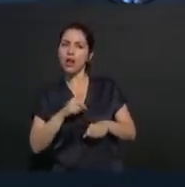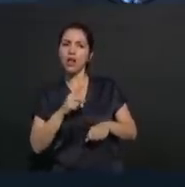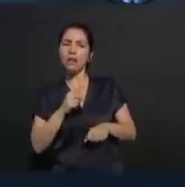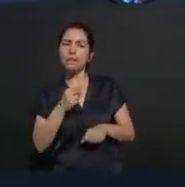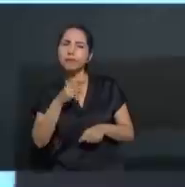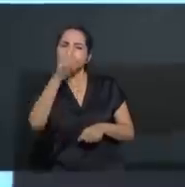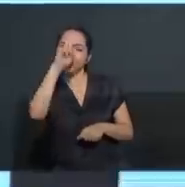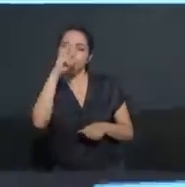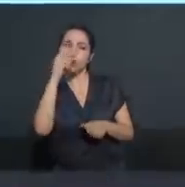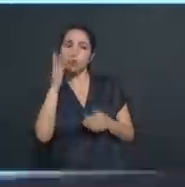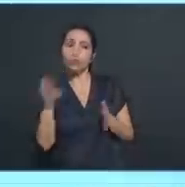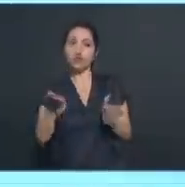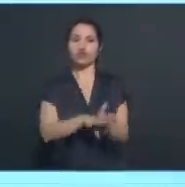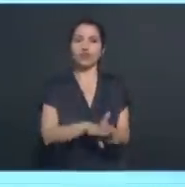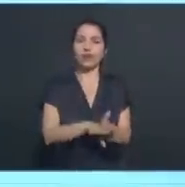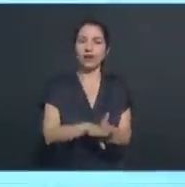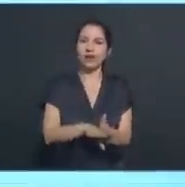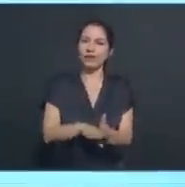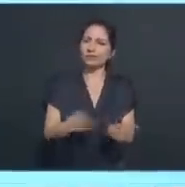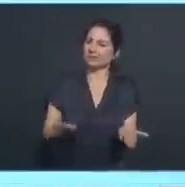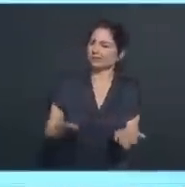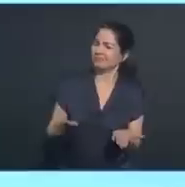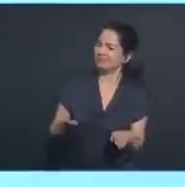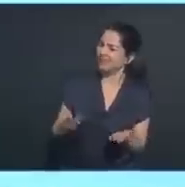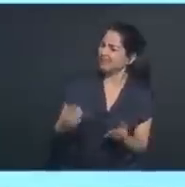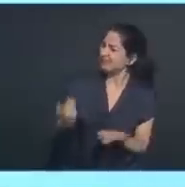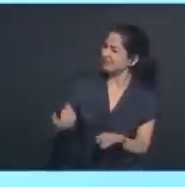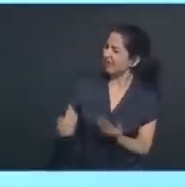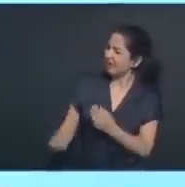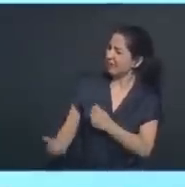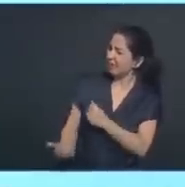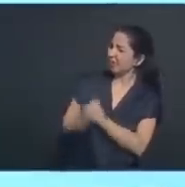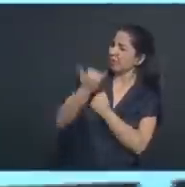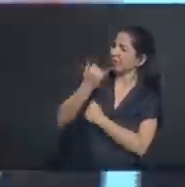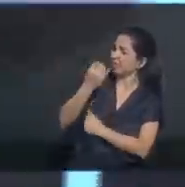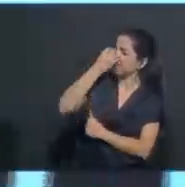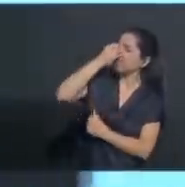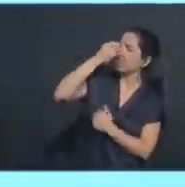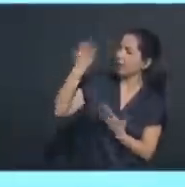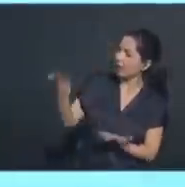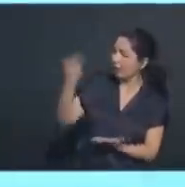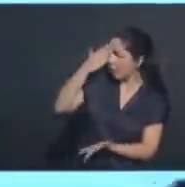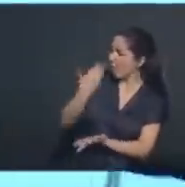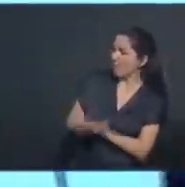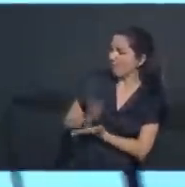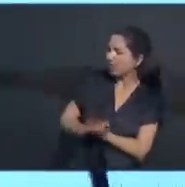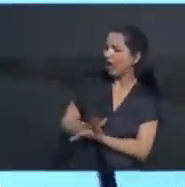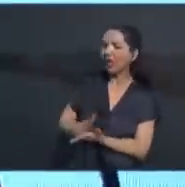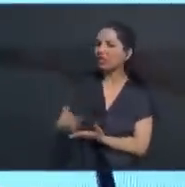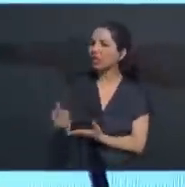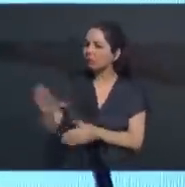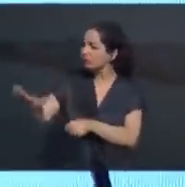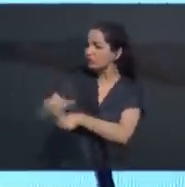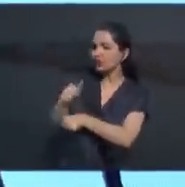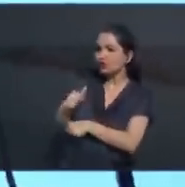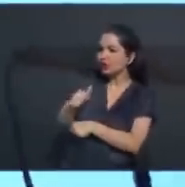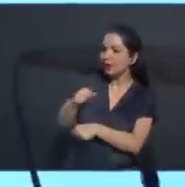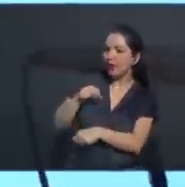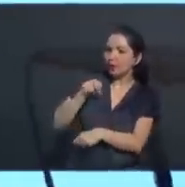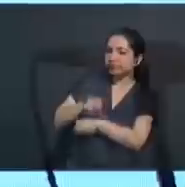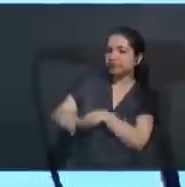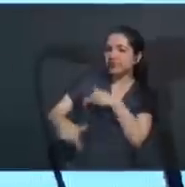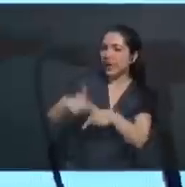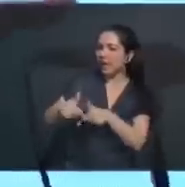ser confiado num horário, por que eu vou te deixar dirigir um departamento da minha empresa? Por que eu vou deixar de dirigir um ministério da minha igreja?